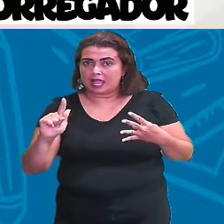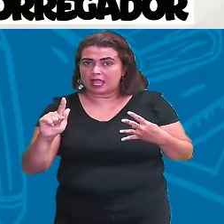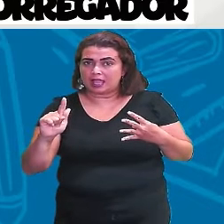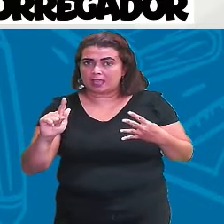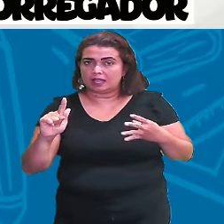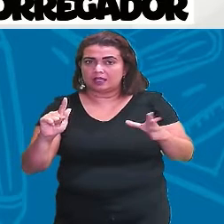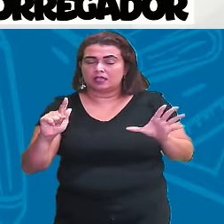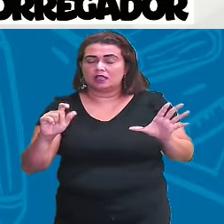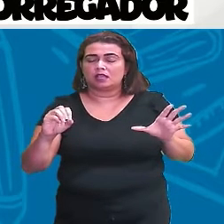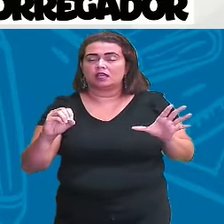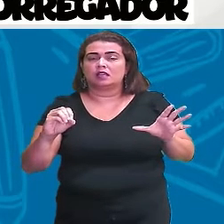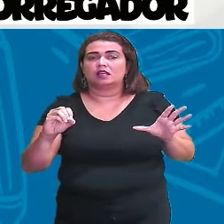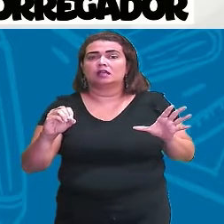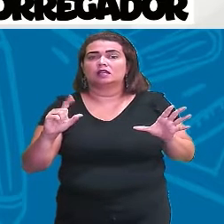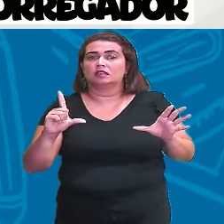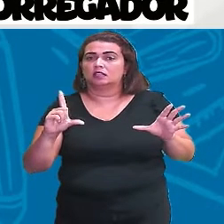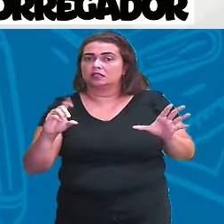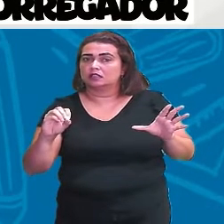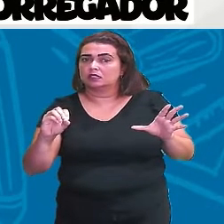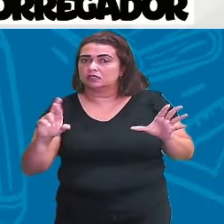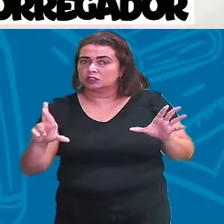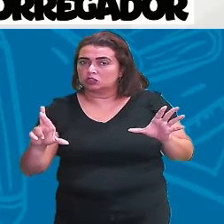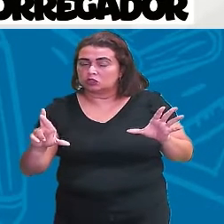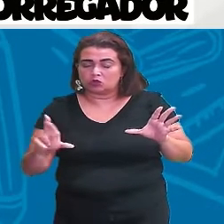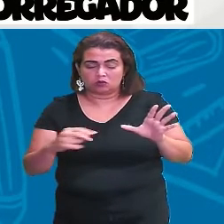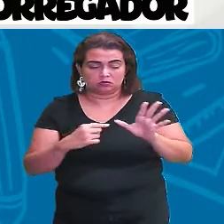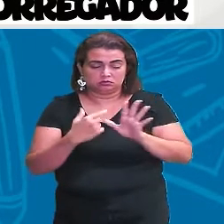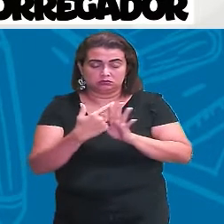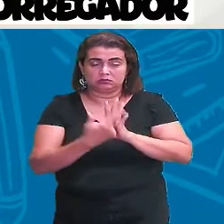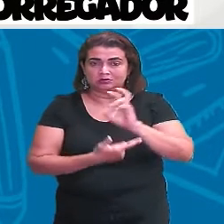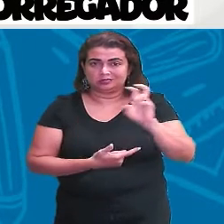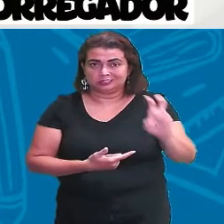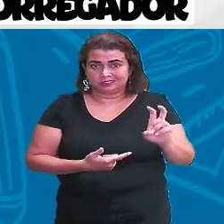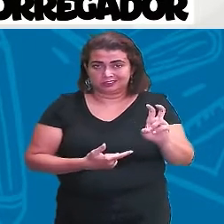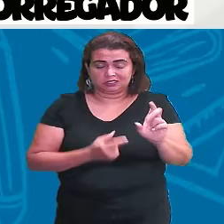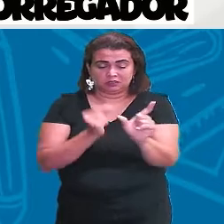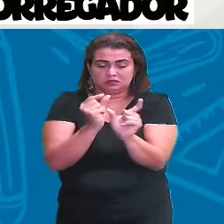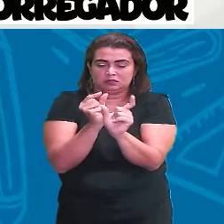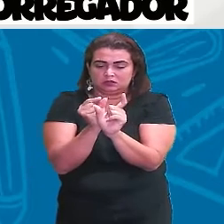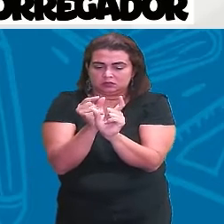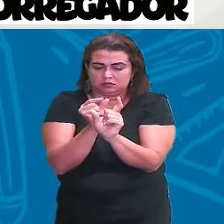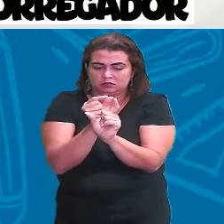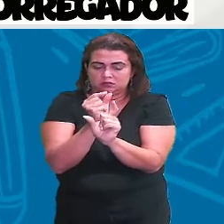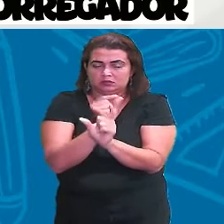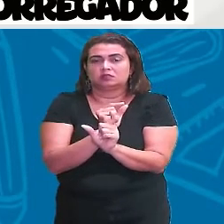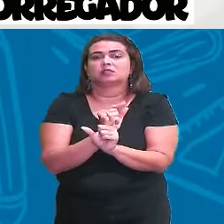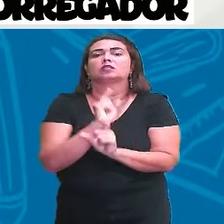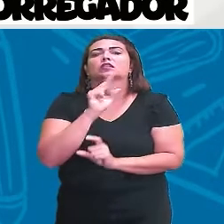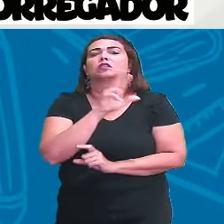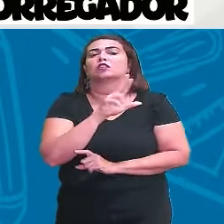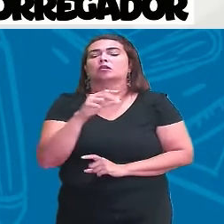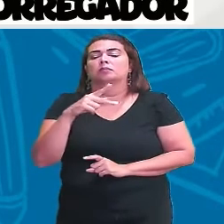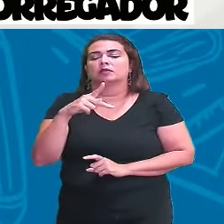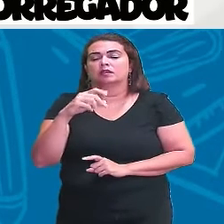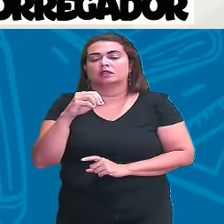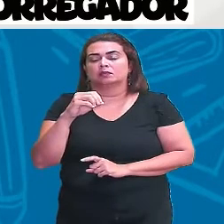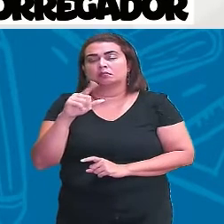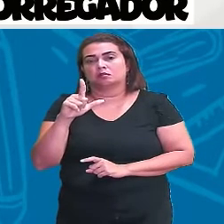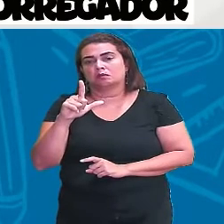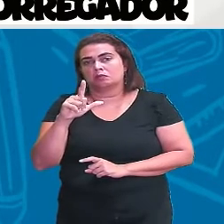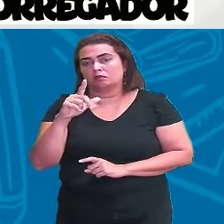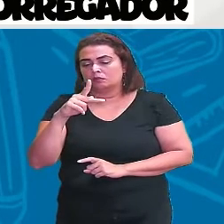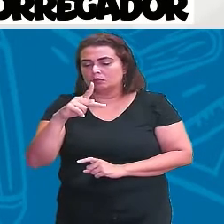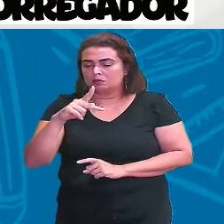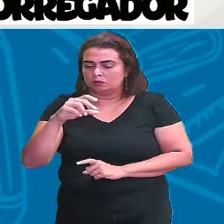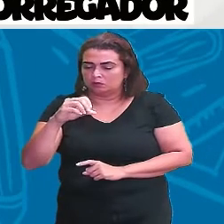tenho 5. Então, a gente também classifica de polissílaba, tá? São essas palavras